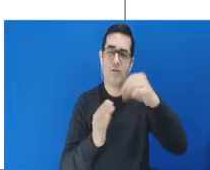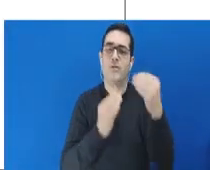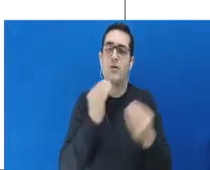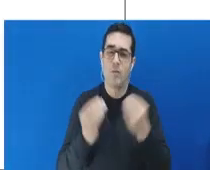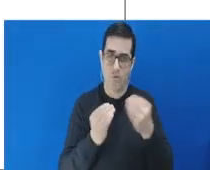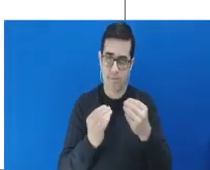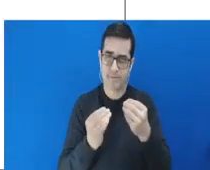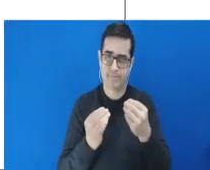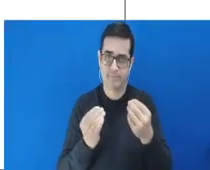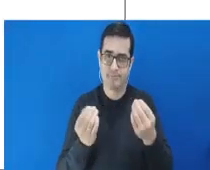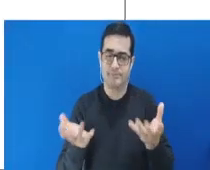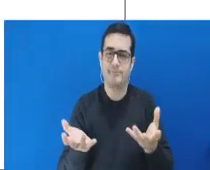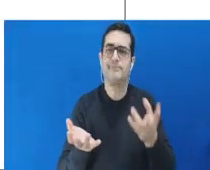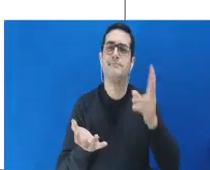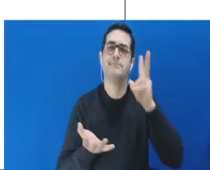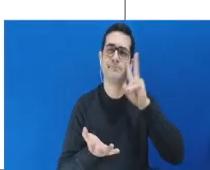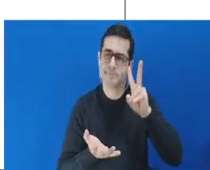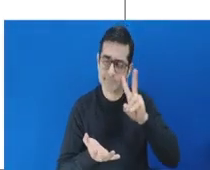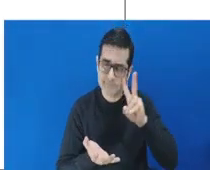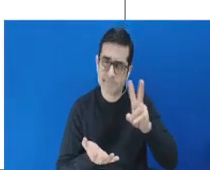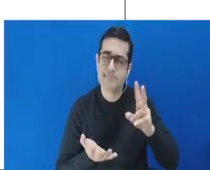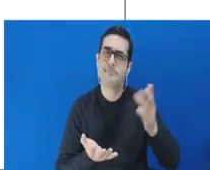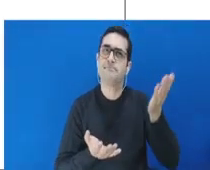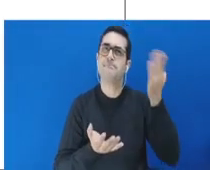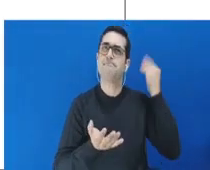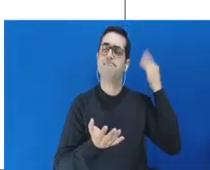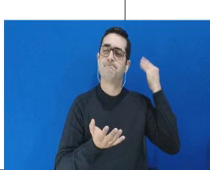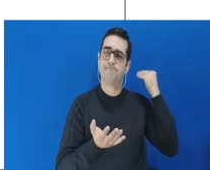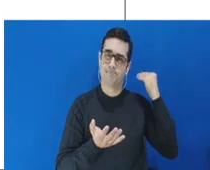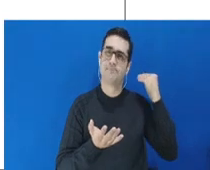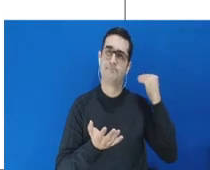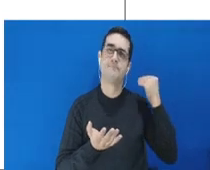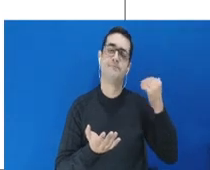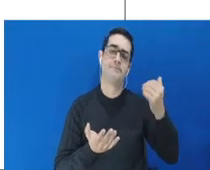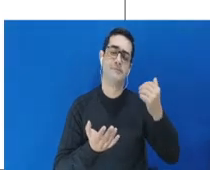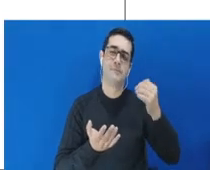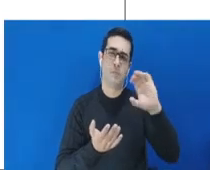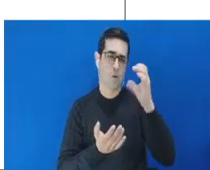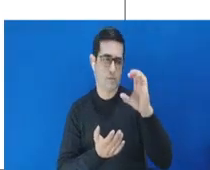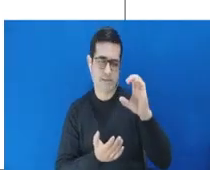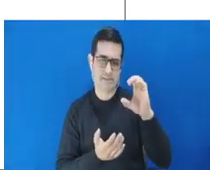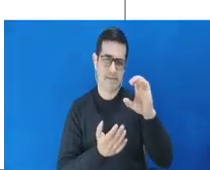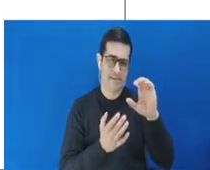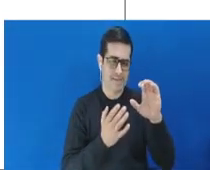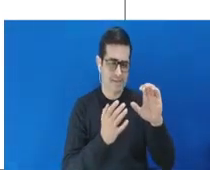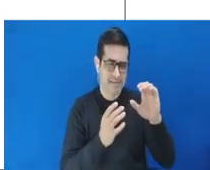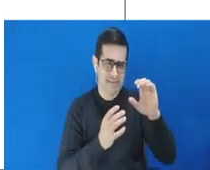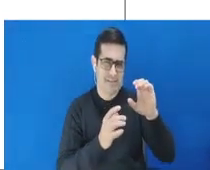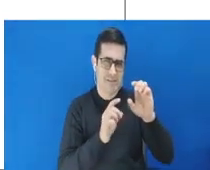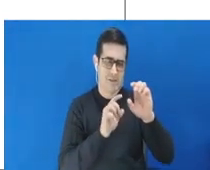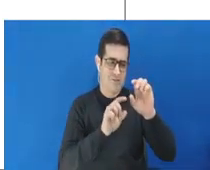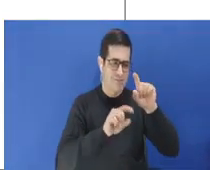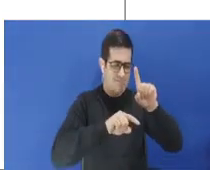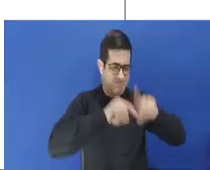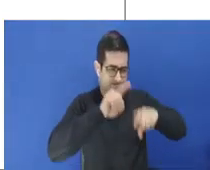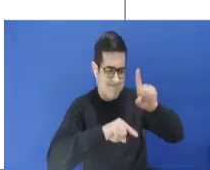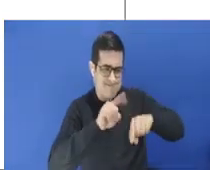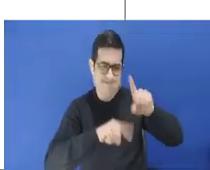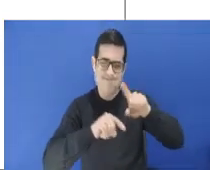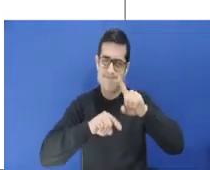na época, os cientistas estavam intrigados com uma característica dos materiais. A característica